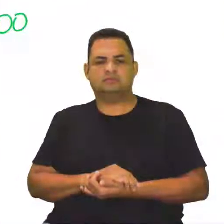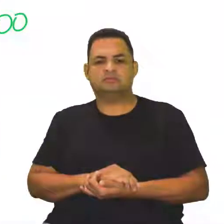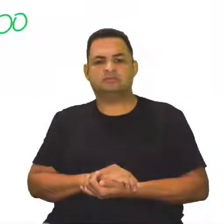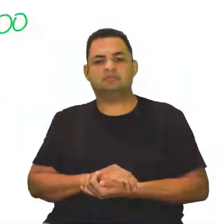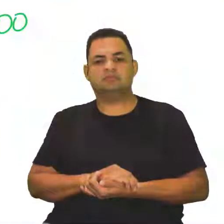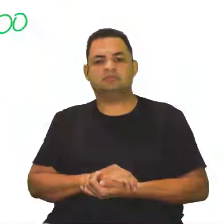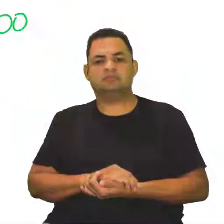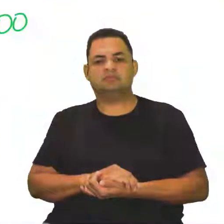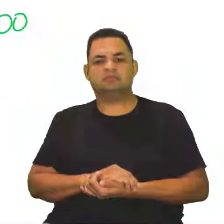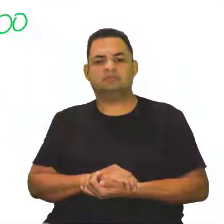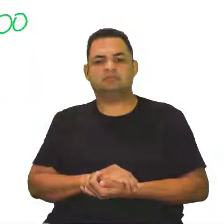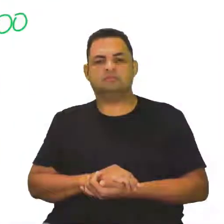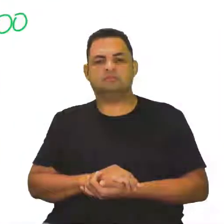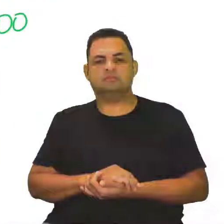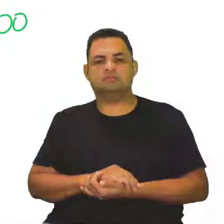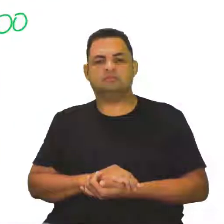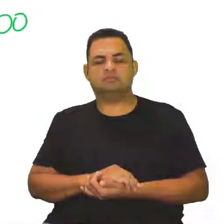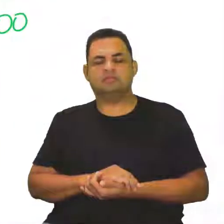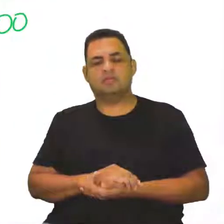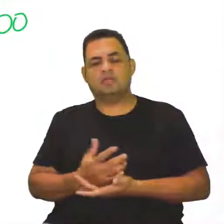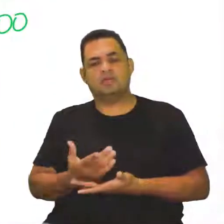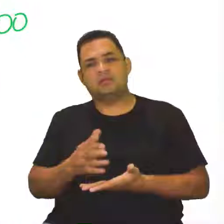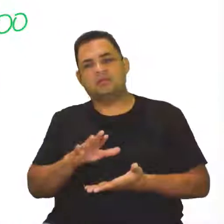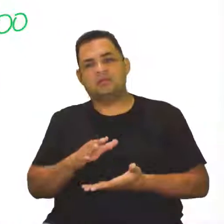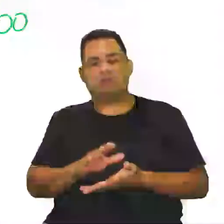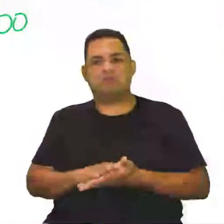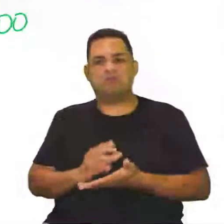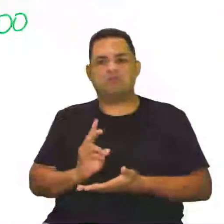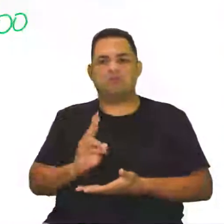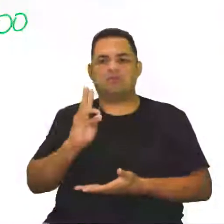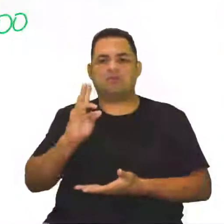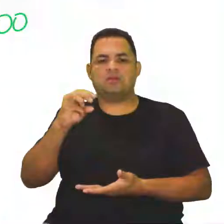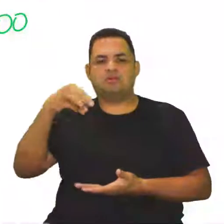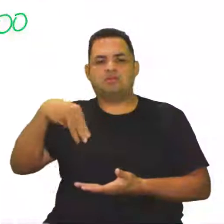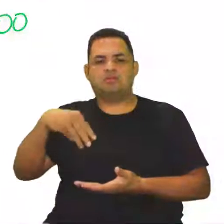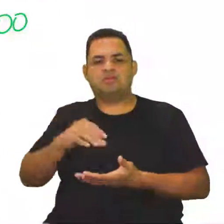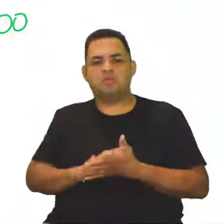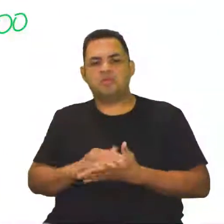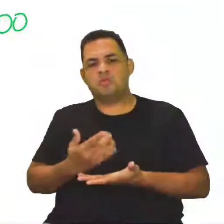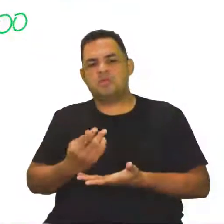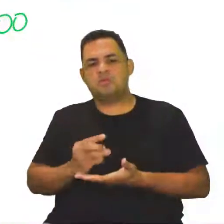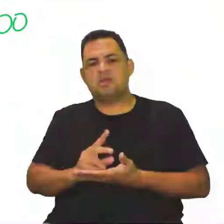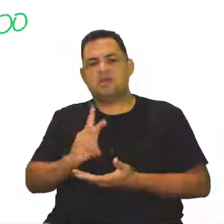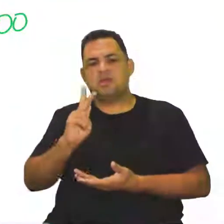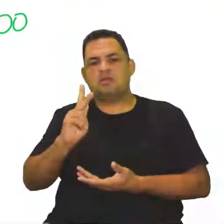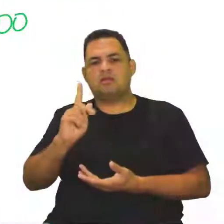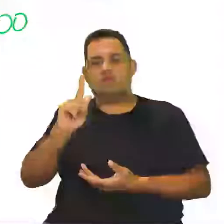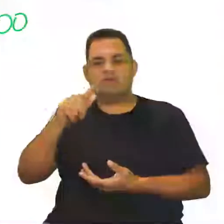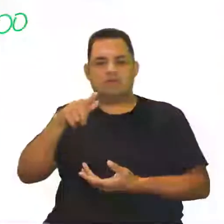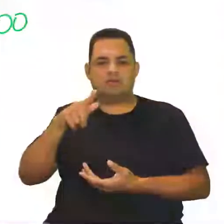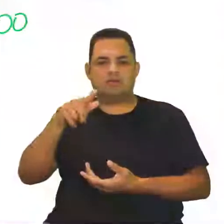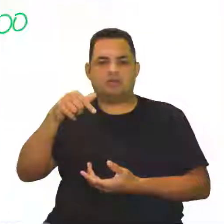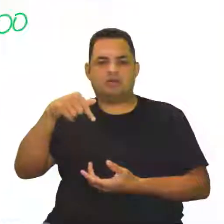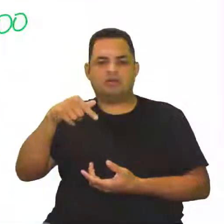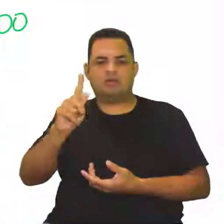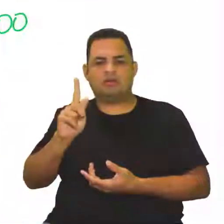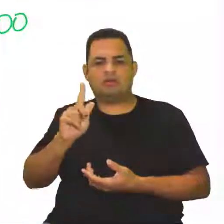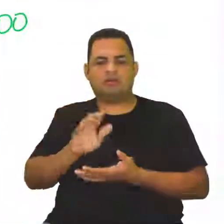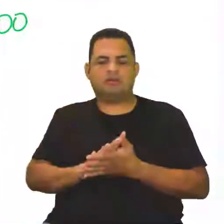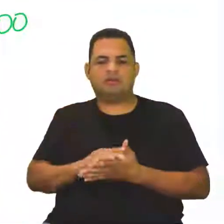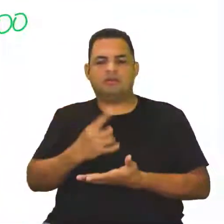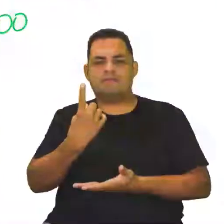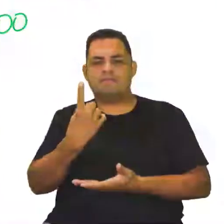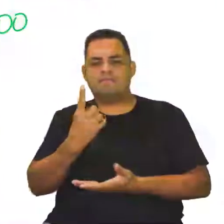mesma maneira que 1 quilômetro vale 1000 metros, certo? 1 quilograma vale 1000 gramas e assim vai. Logo, nesse